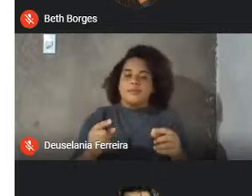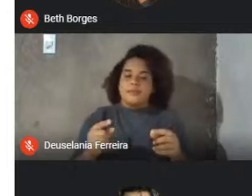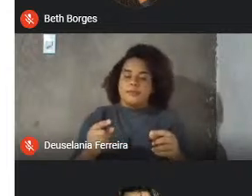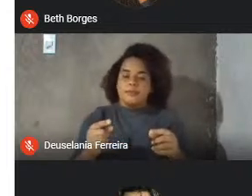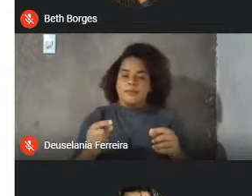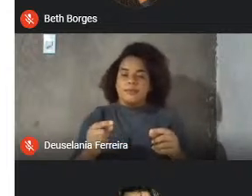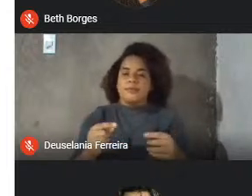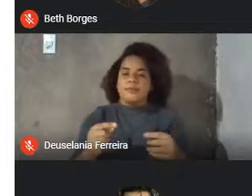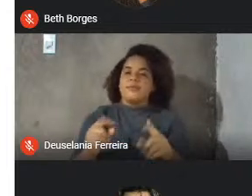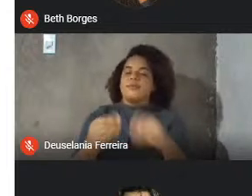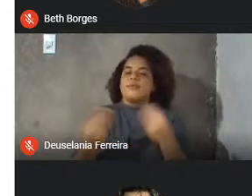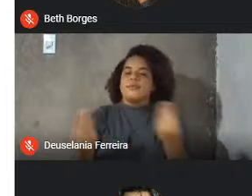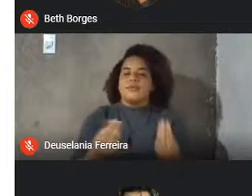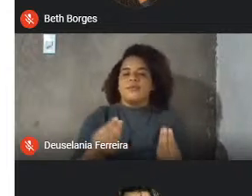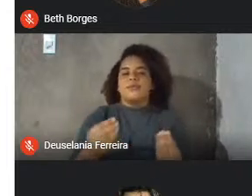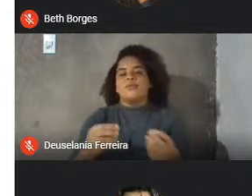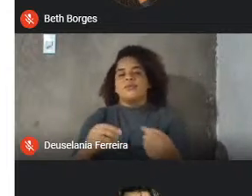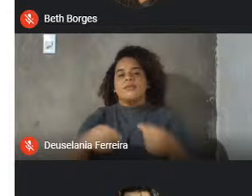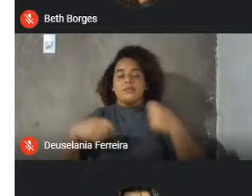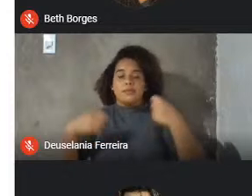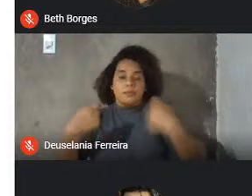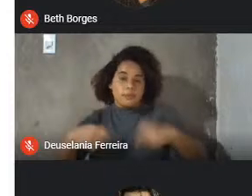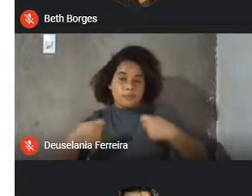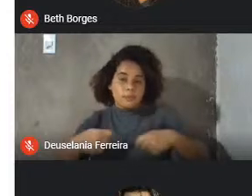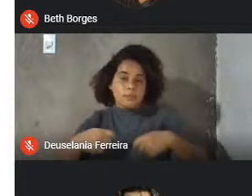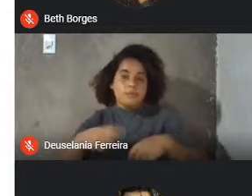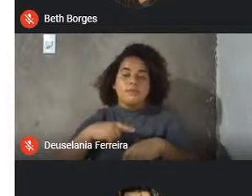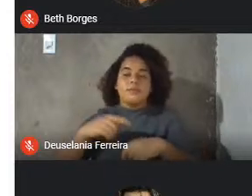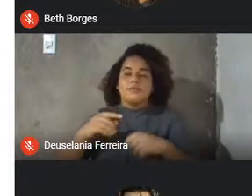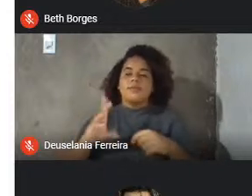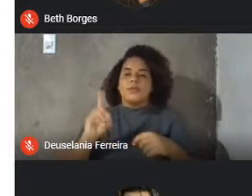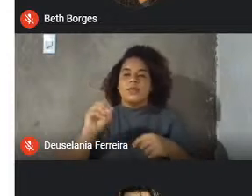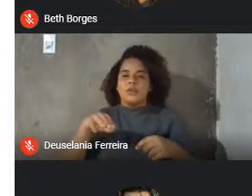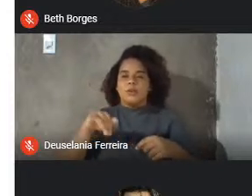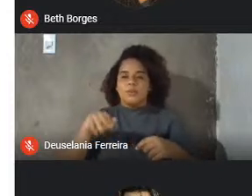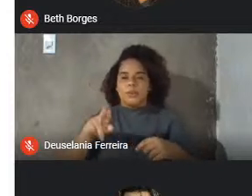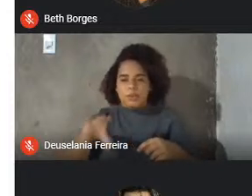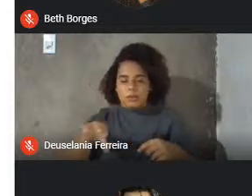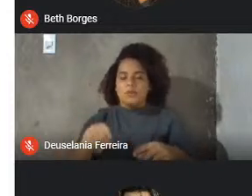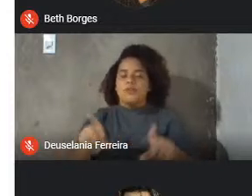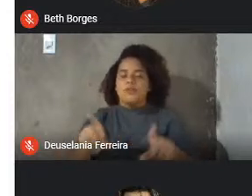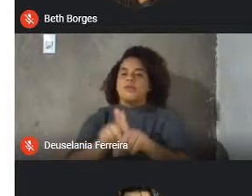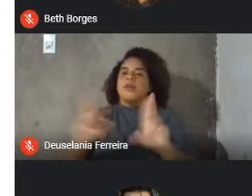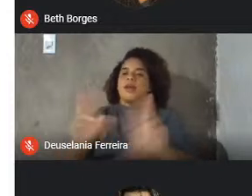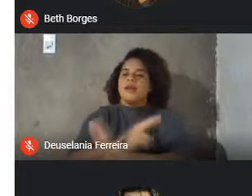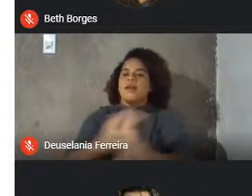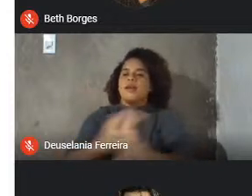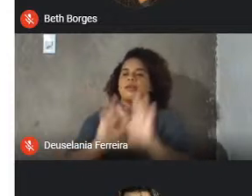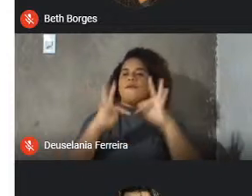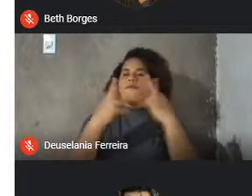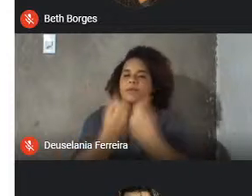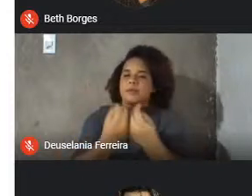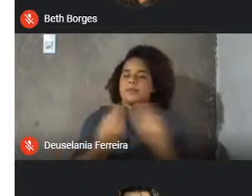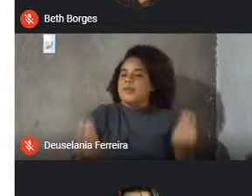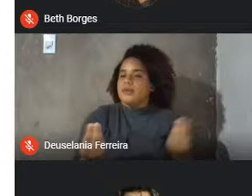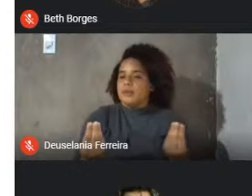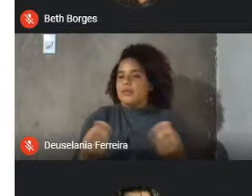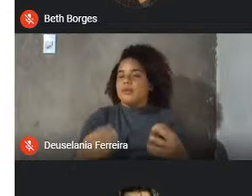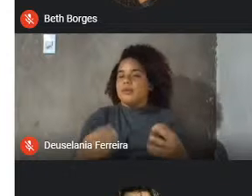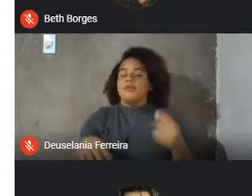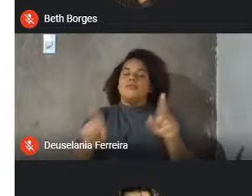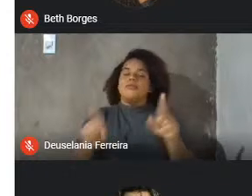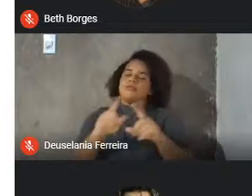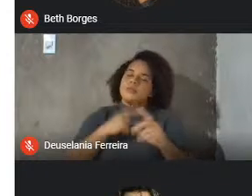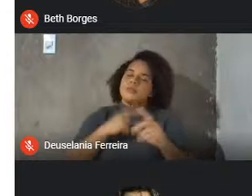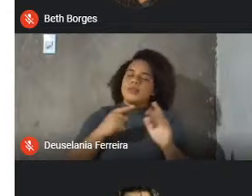de domínio, quando necessário, relacionado à relação parental, que a gente vai fazendo todo um trabalho aí